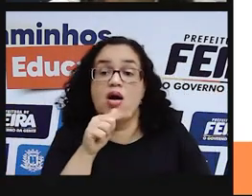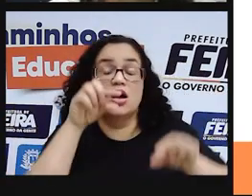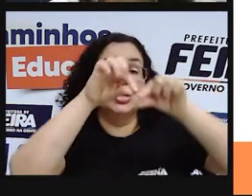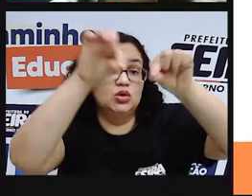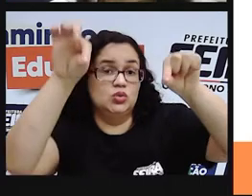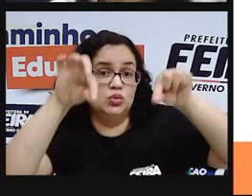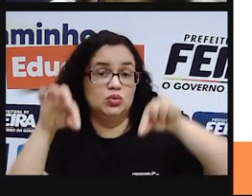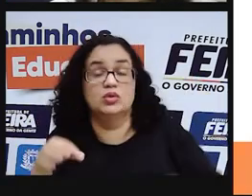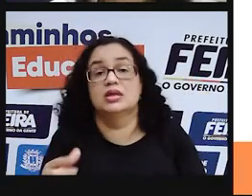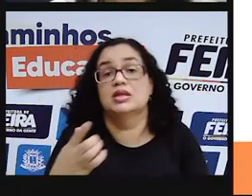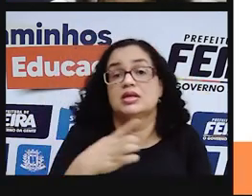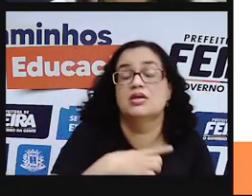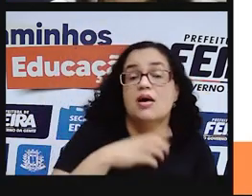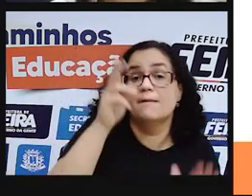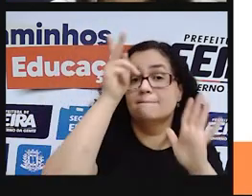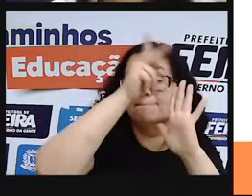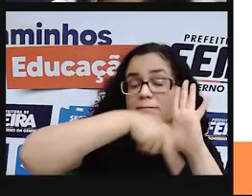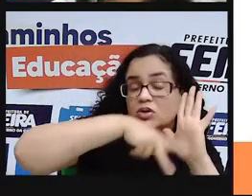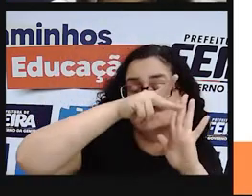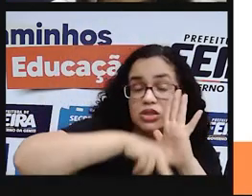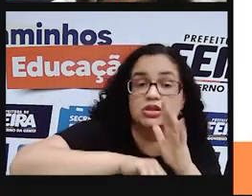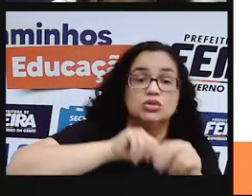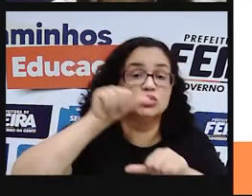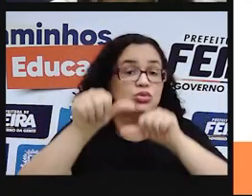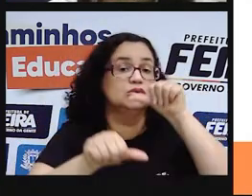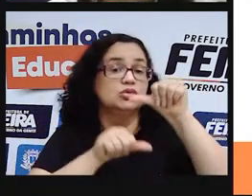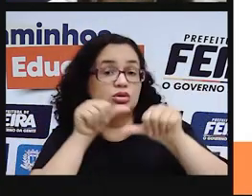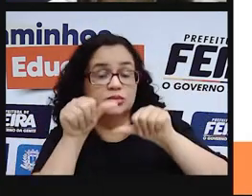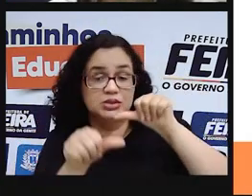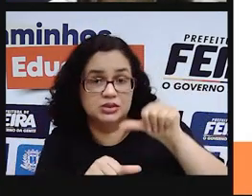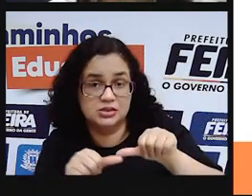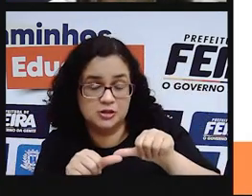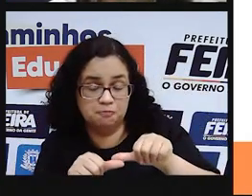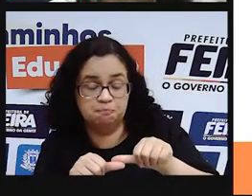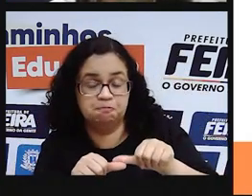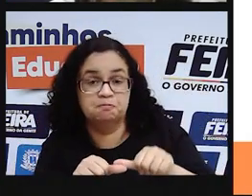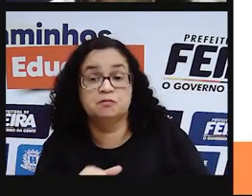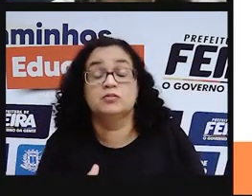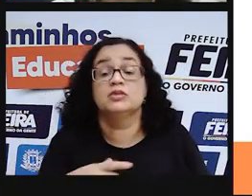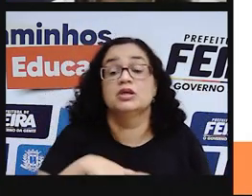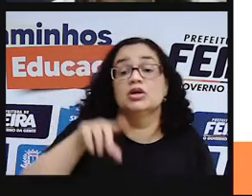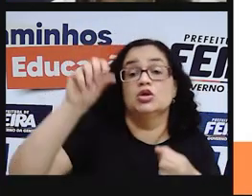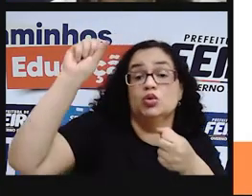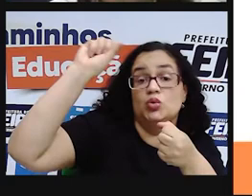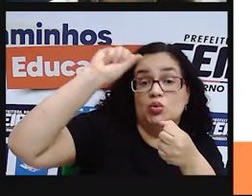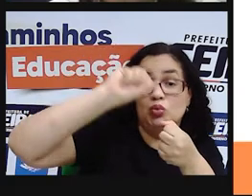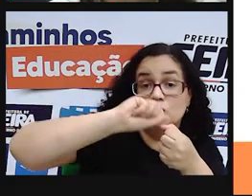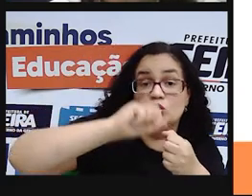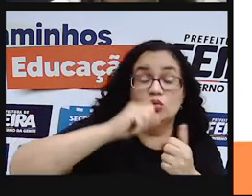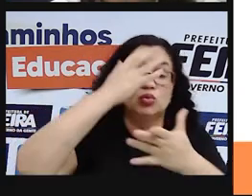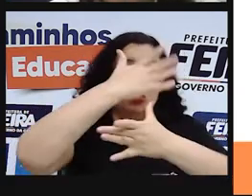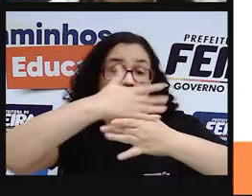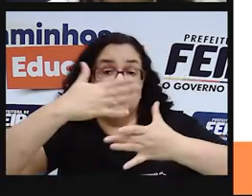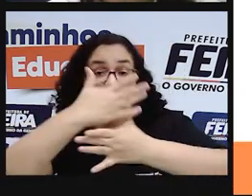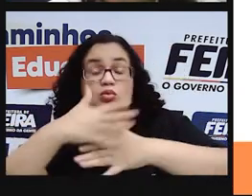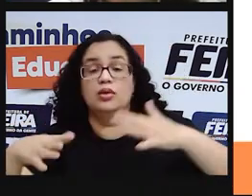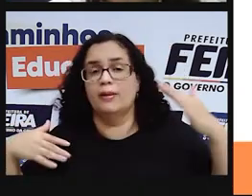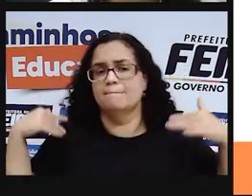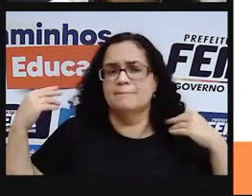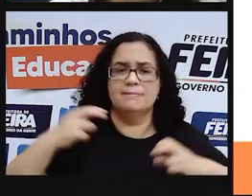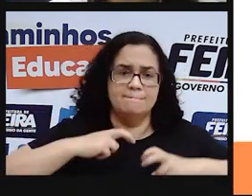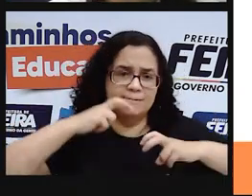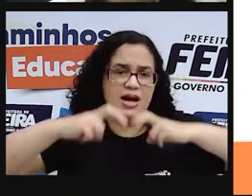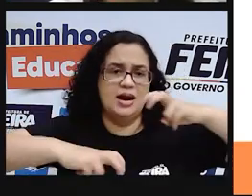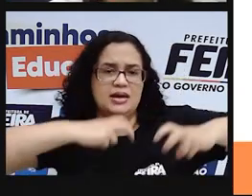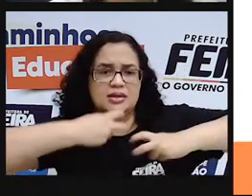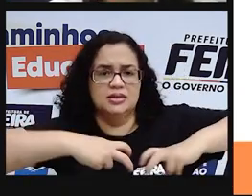que está recebendo um projeto de revitalização do governo para que seja construída aí né um um parque